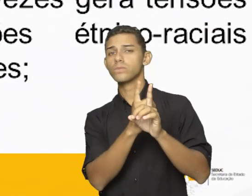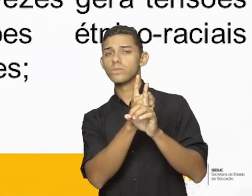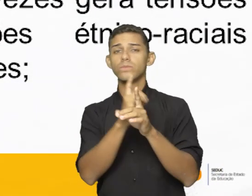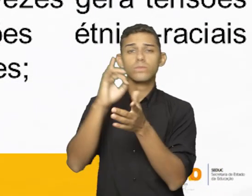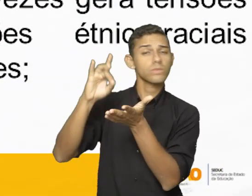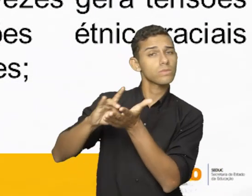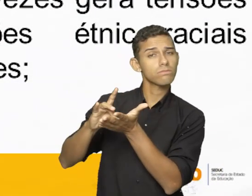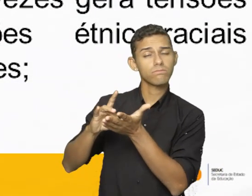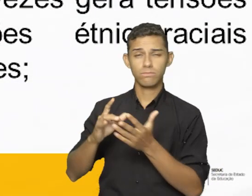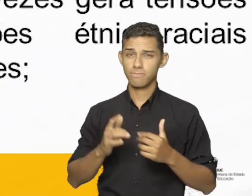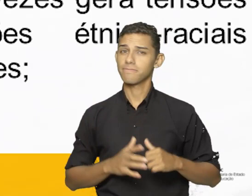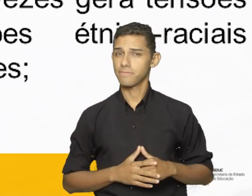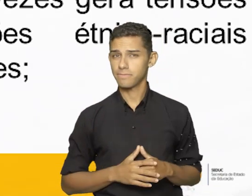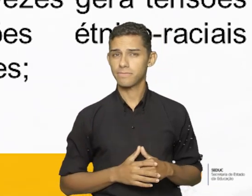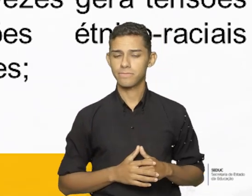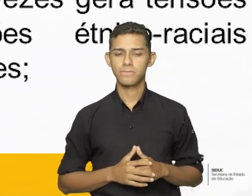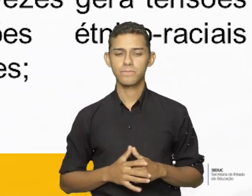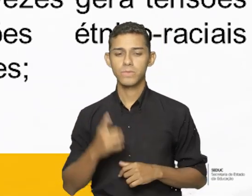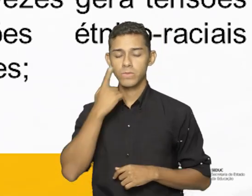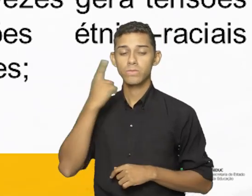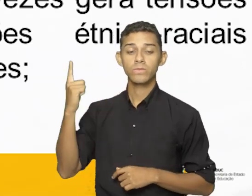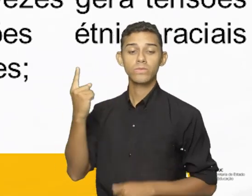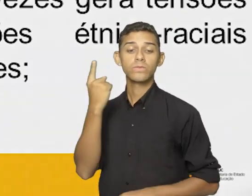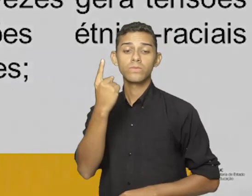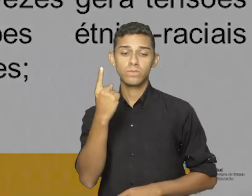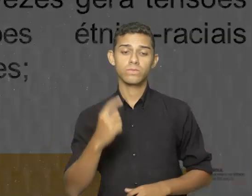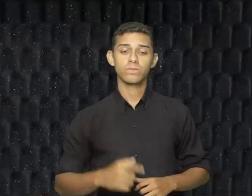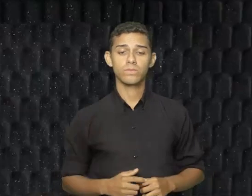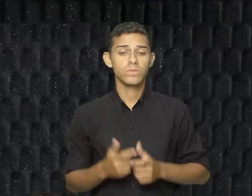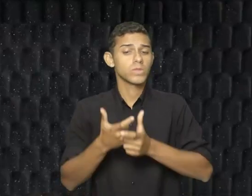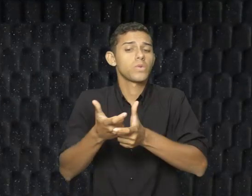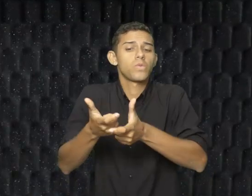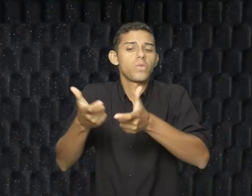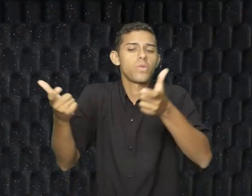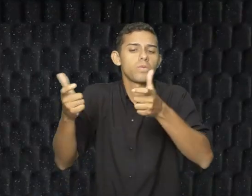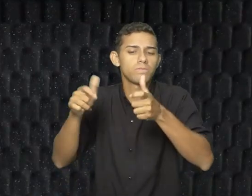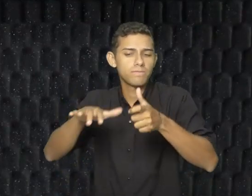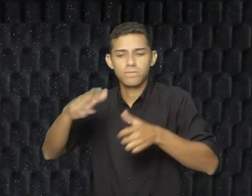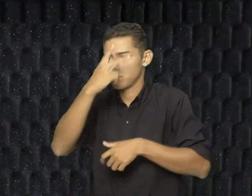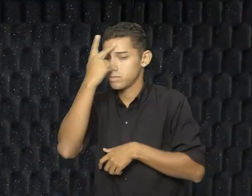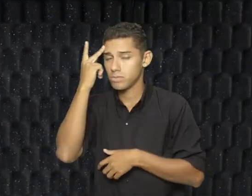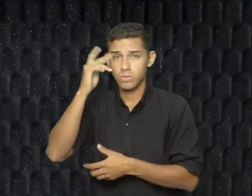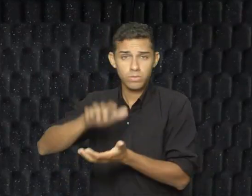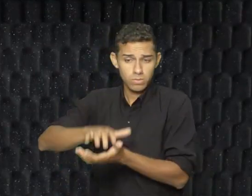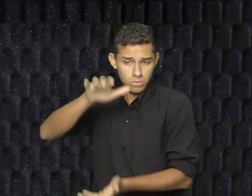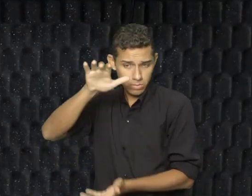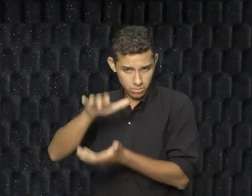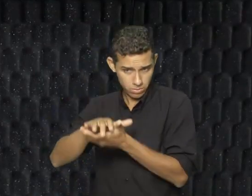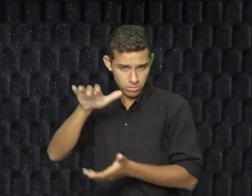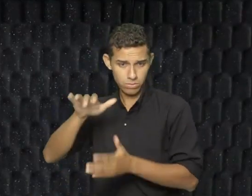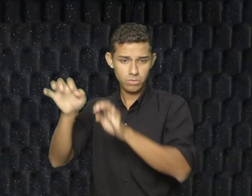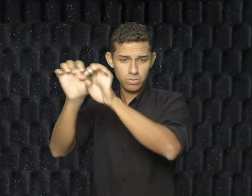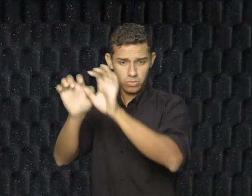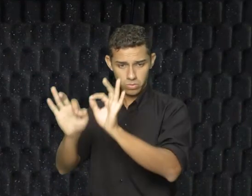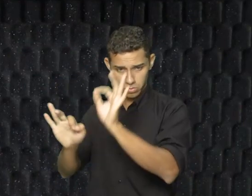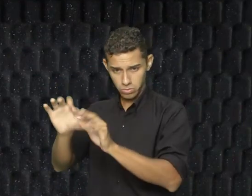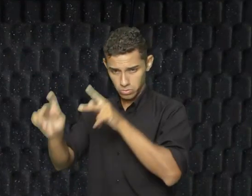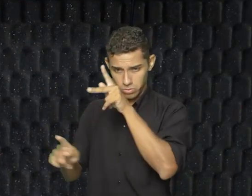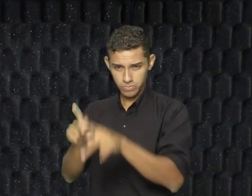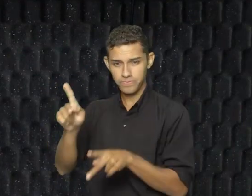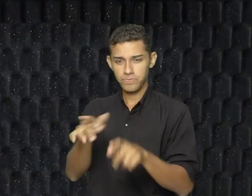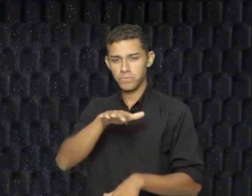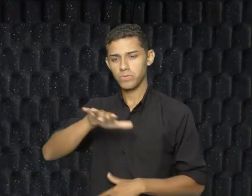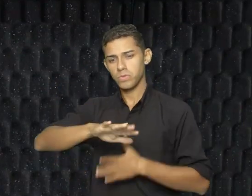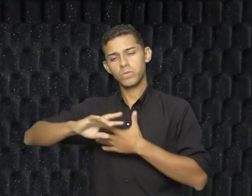lá na frente aquilo que é verdadeiro. Então veja, aumenta a proporção de pessoas idosas na estrutura da população,